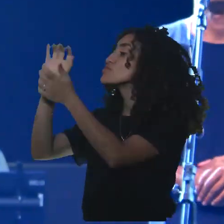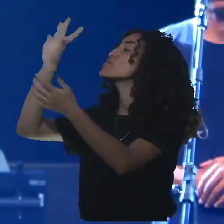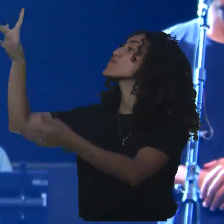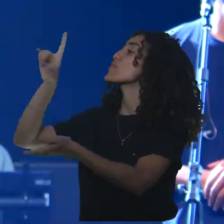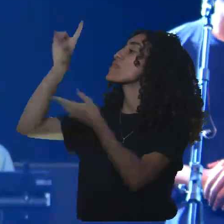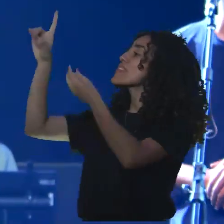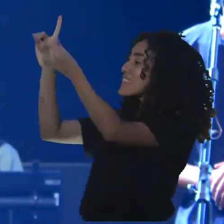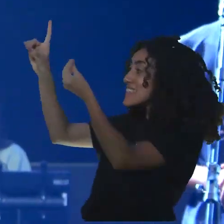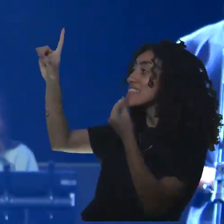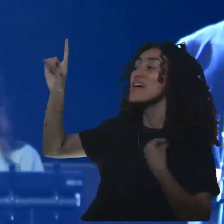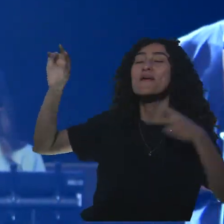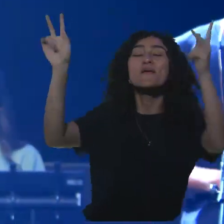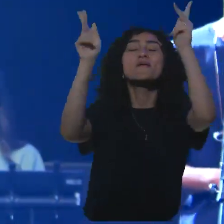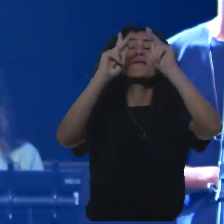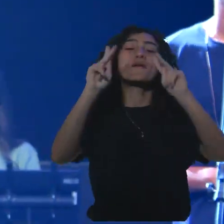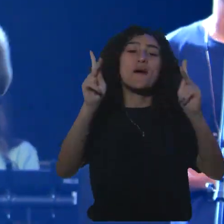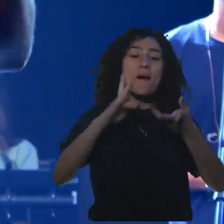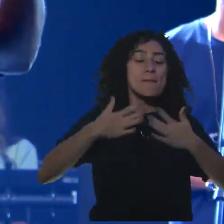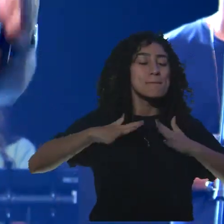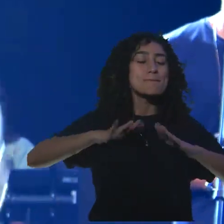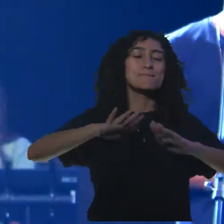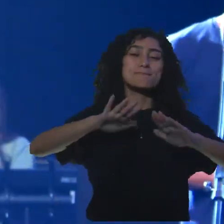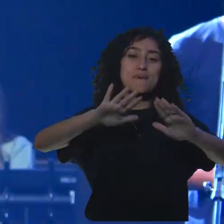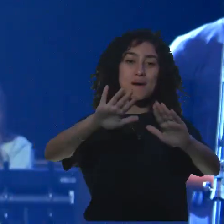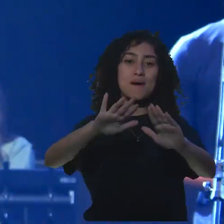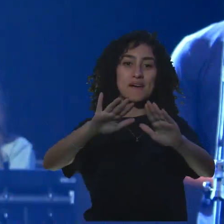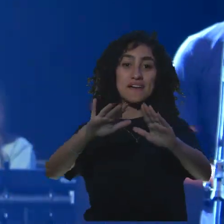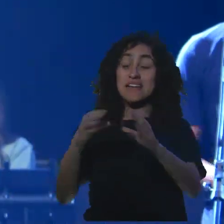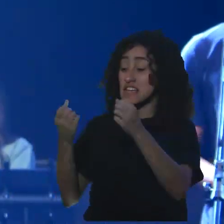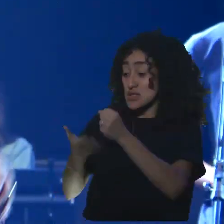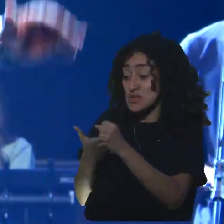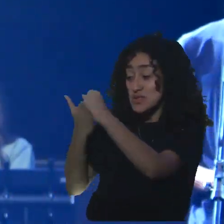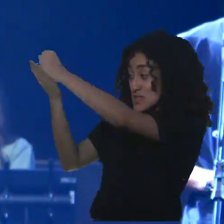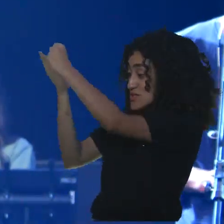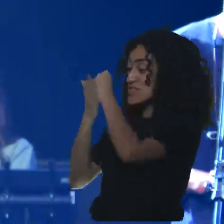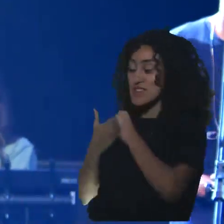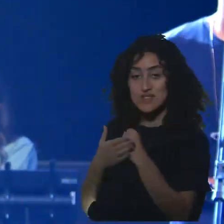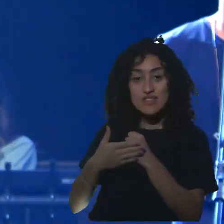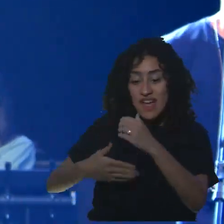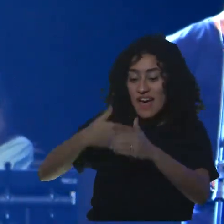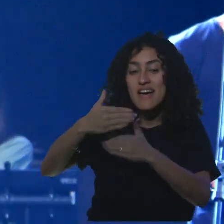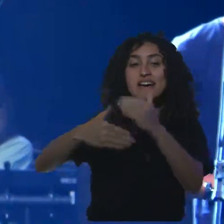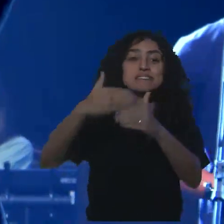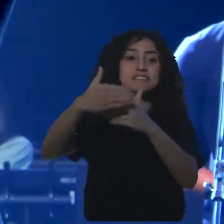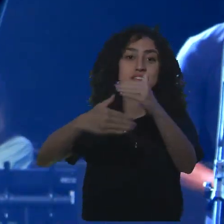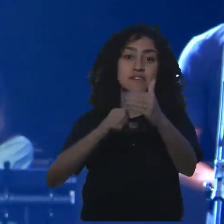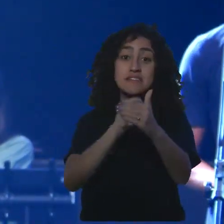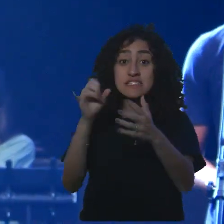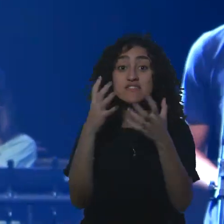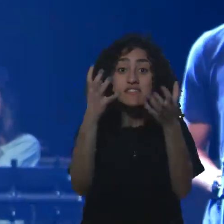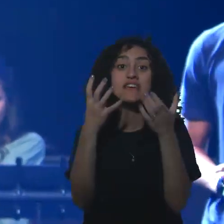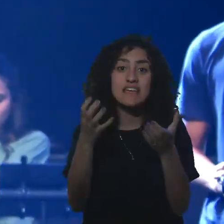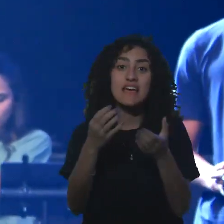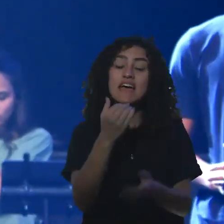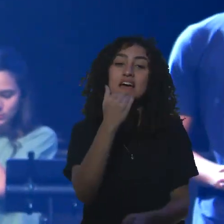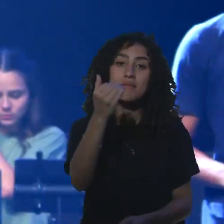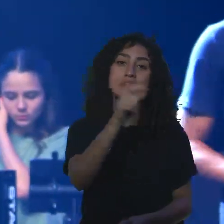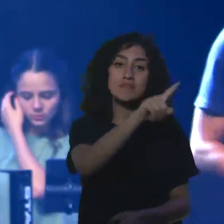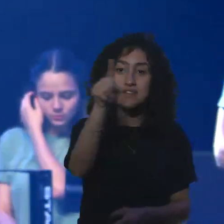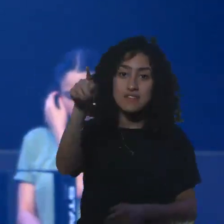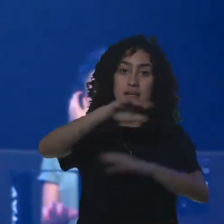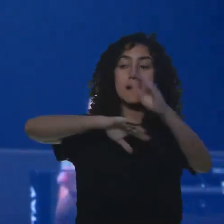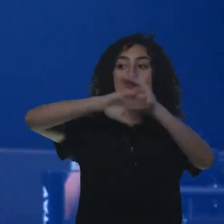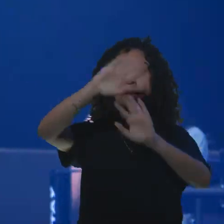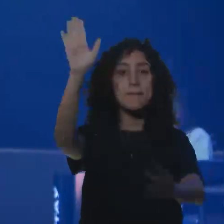excede todo entendimento para seguirmos. Gostaria que você levantasse uma de suas mãos. Se